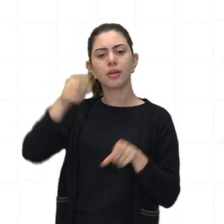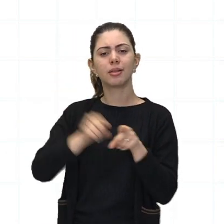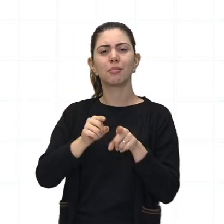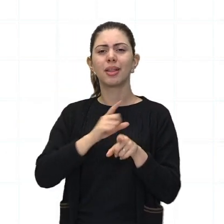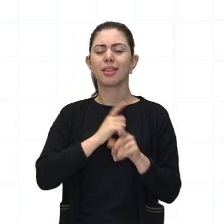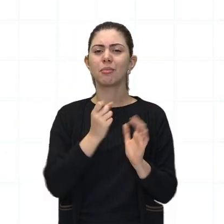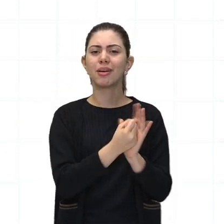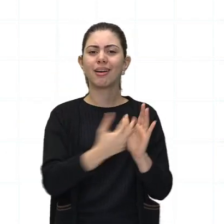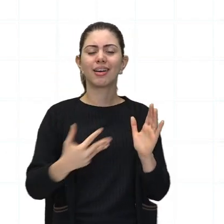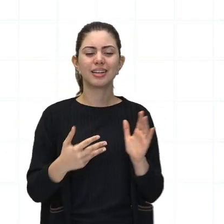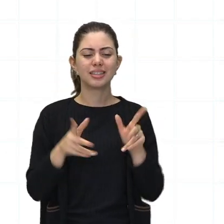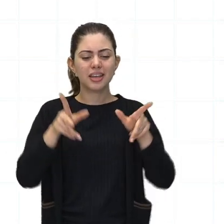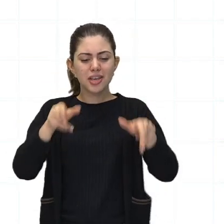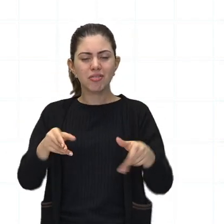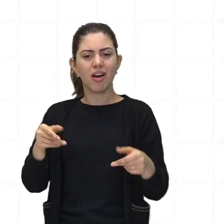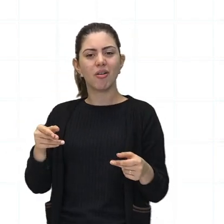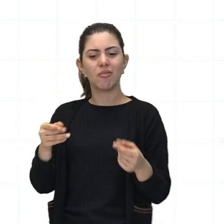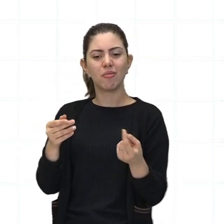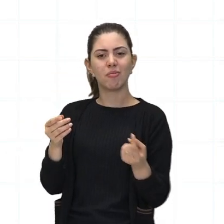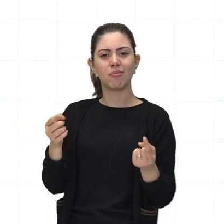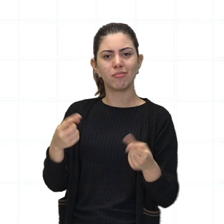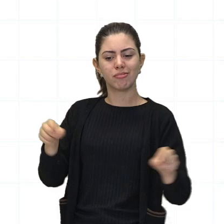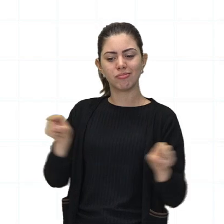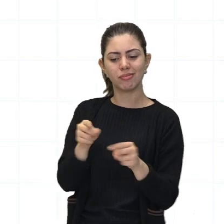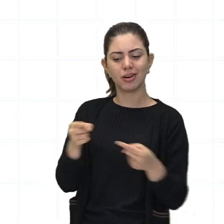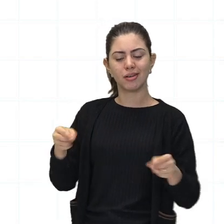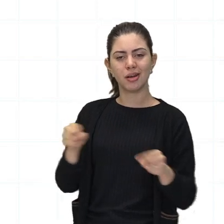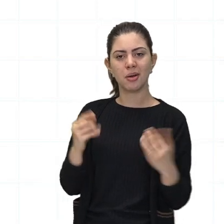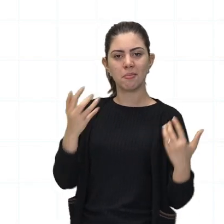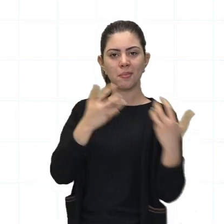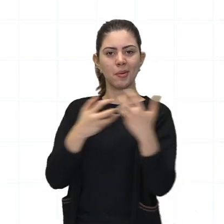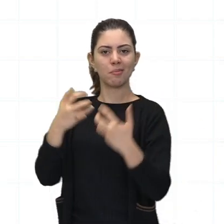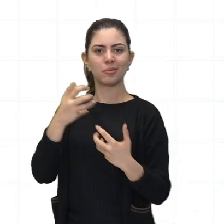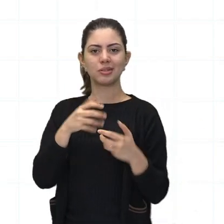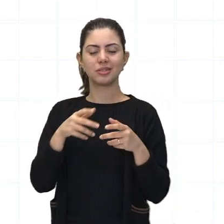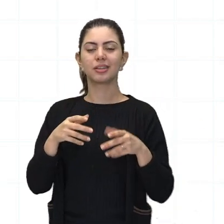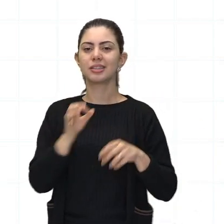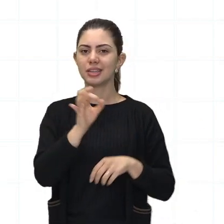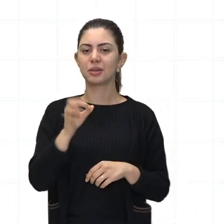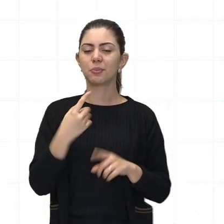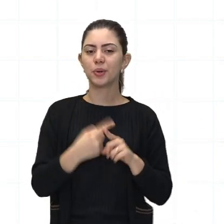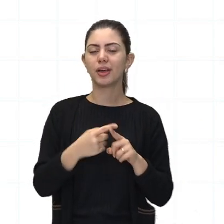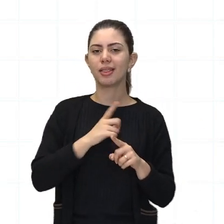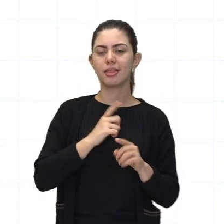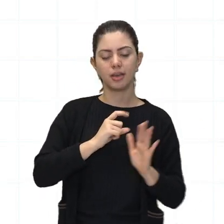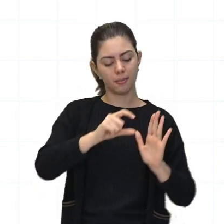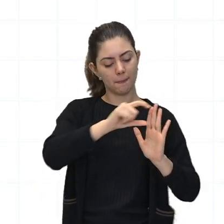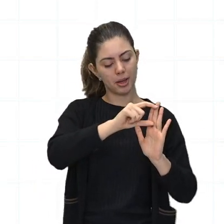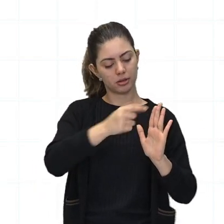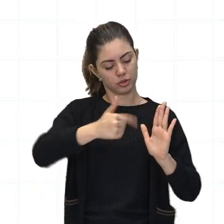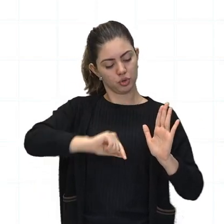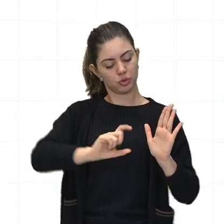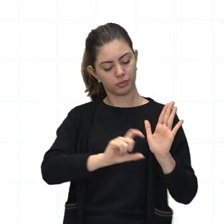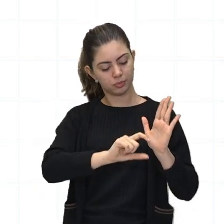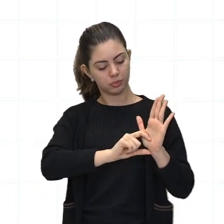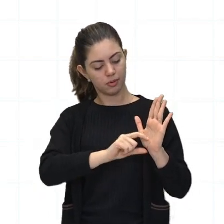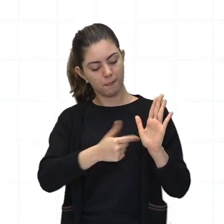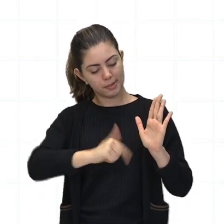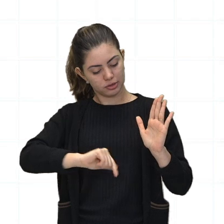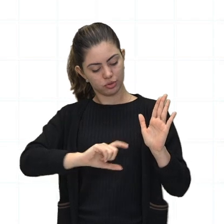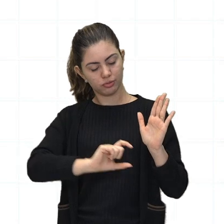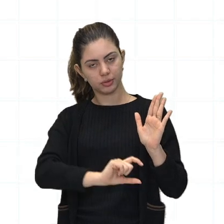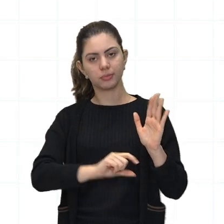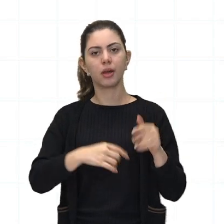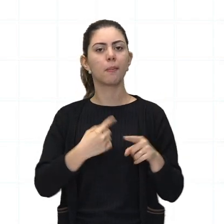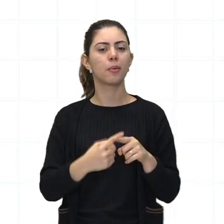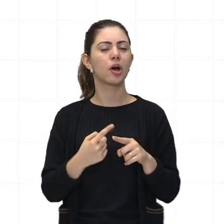aspecto musical. É como um refrão. Quando você tem uma música, você tem aquela parte que se repete bastante, faz com que a música seja mais dinâmica, que